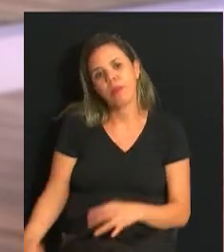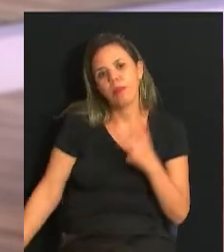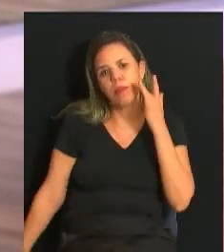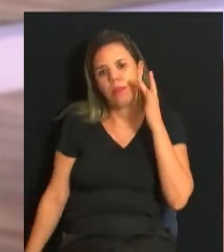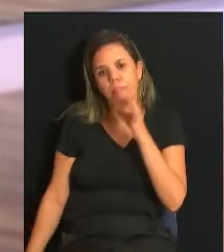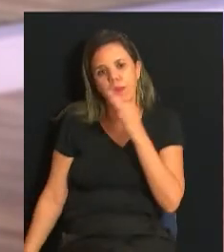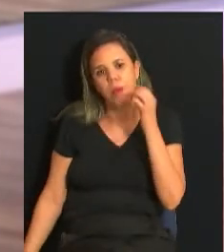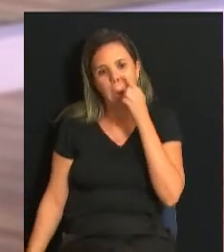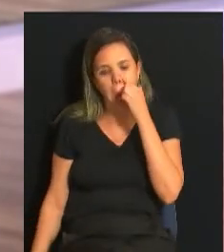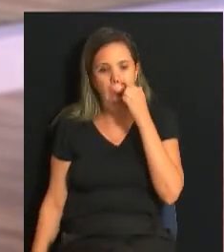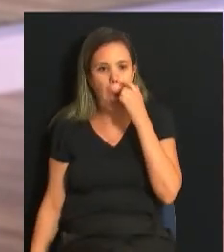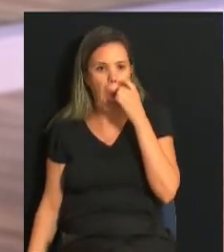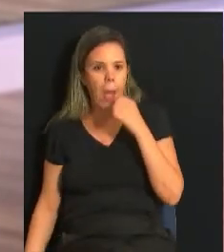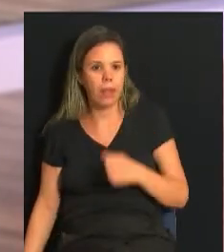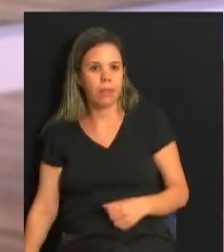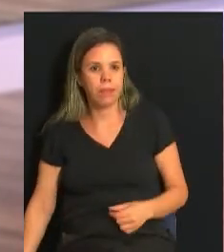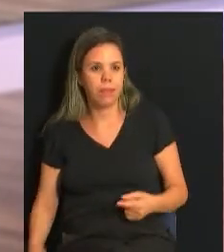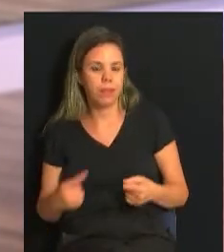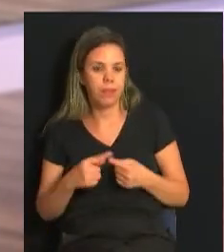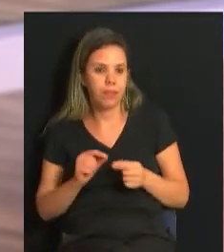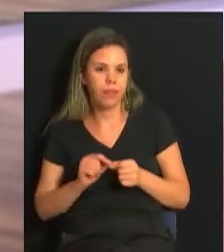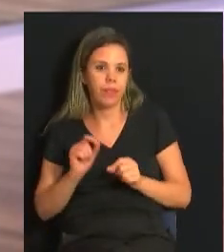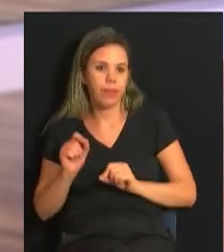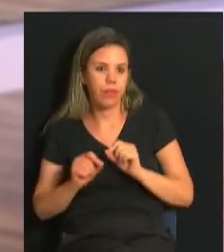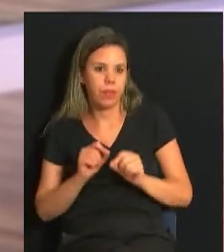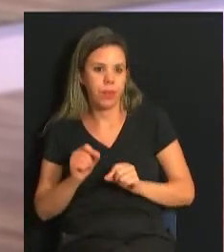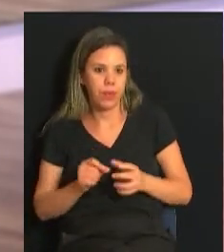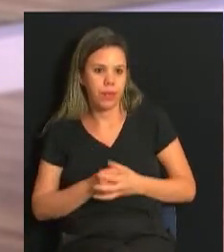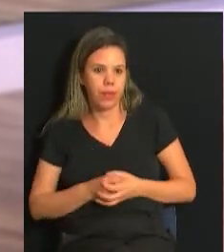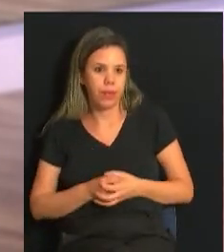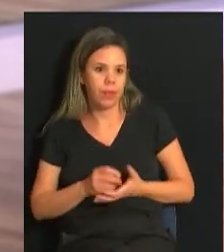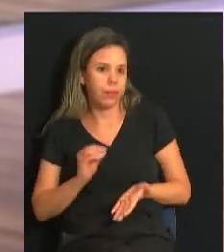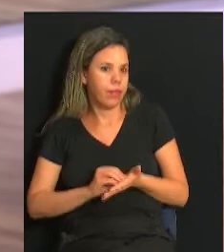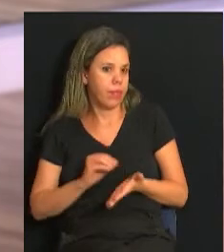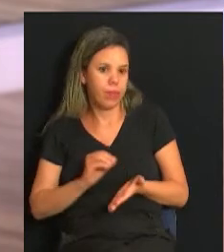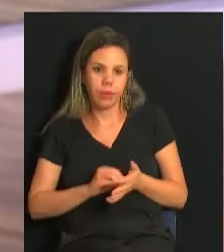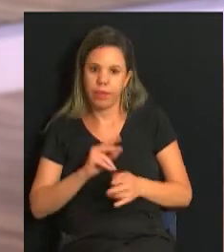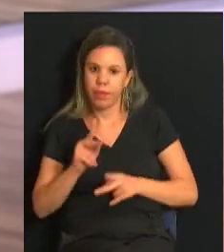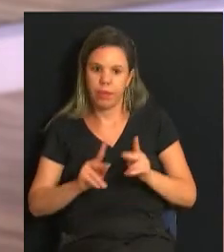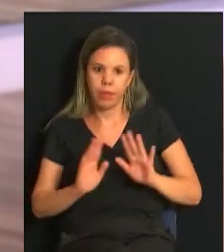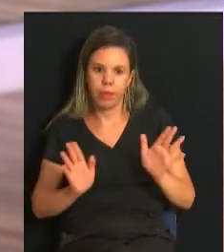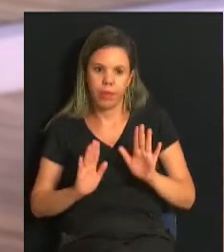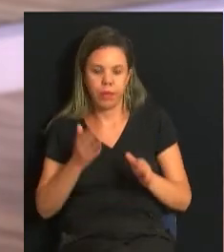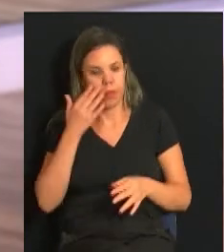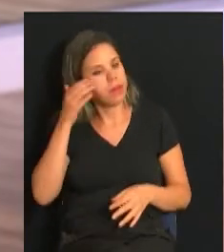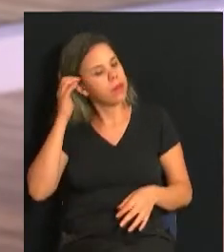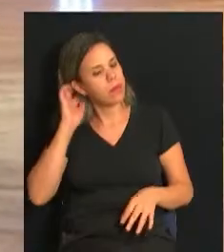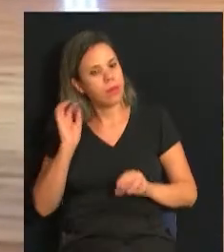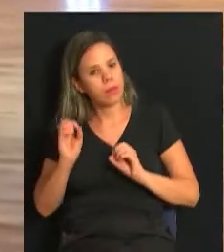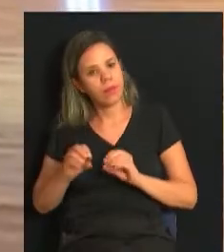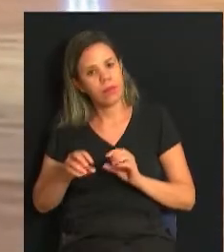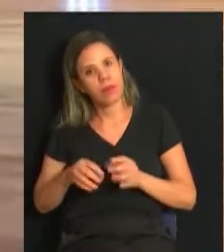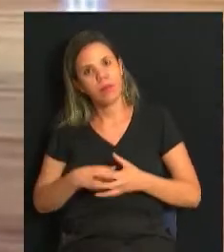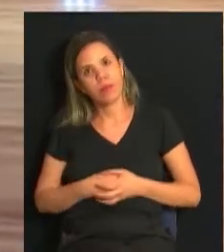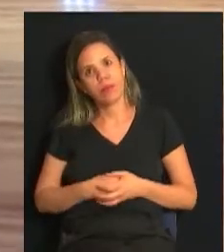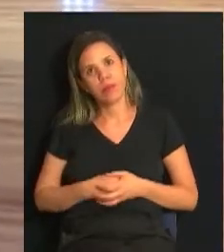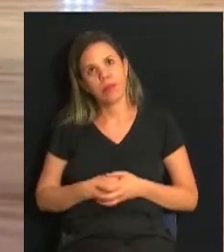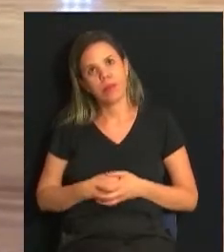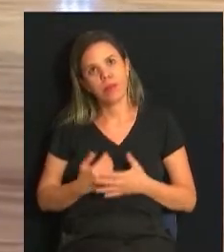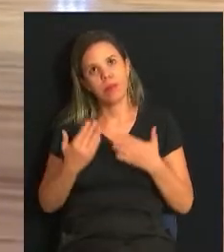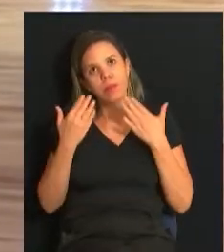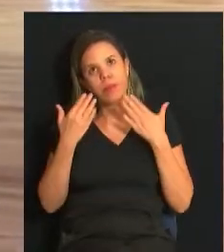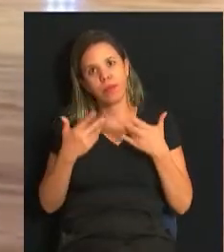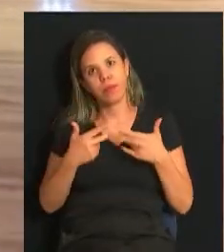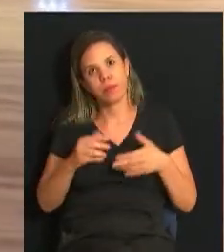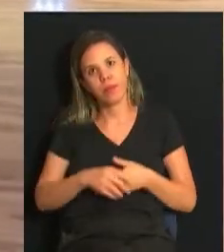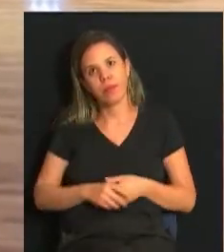isso ótimo né que está fazendo com que não faz pessoas ali usando ensinando ali De frente